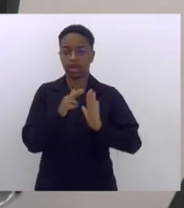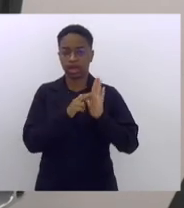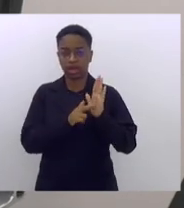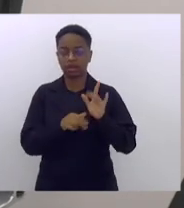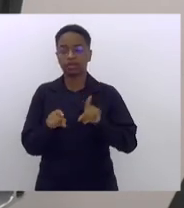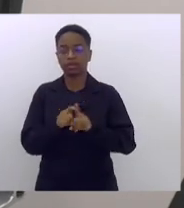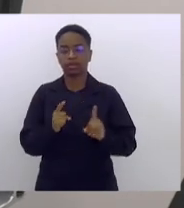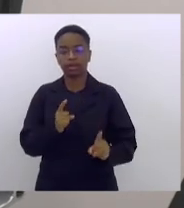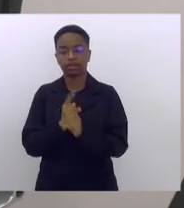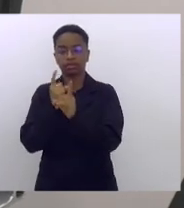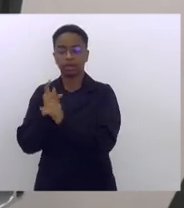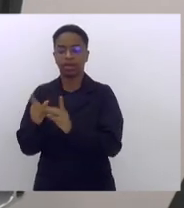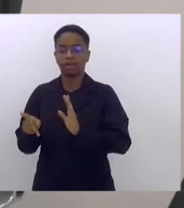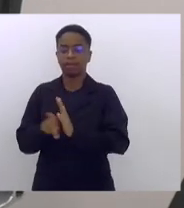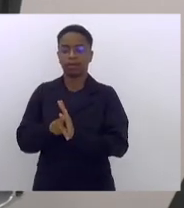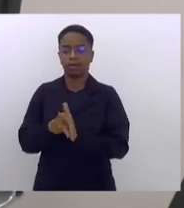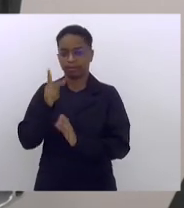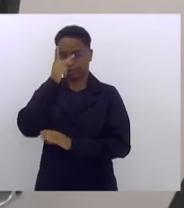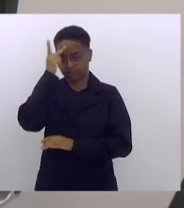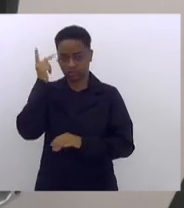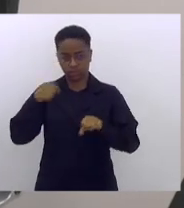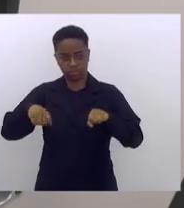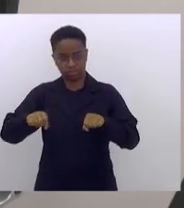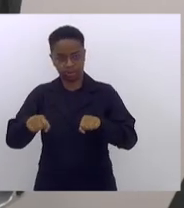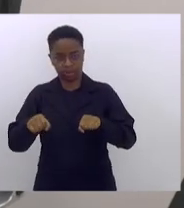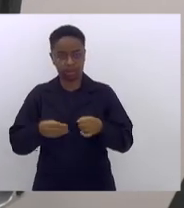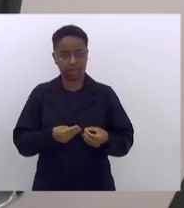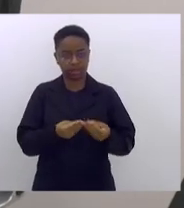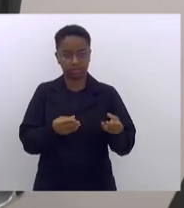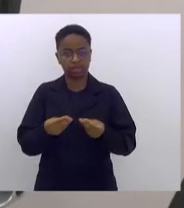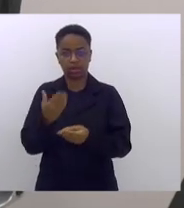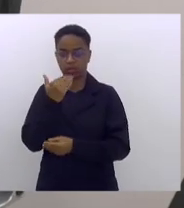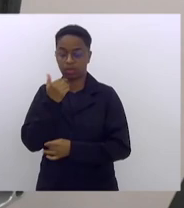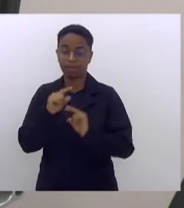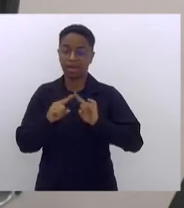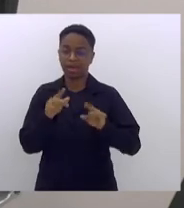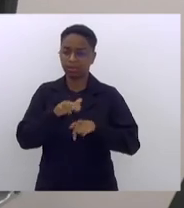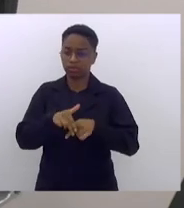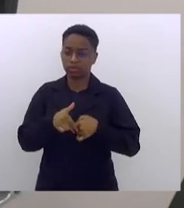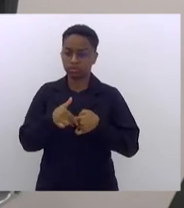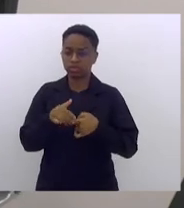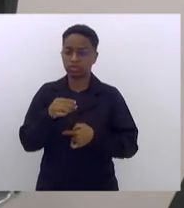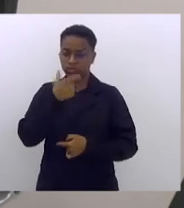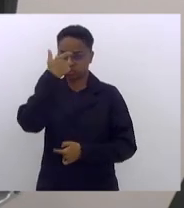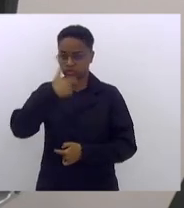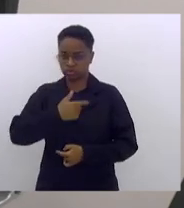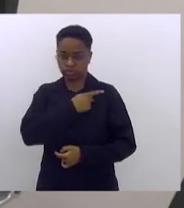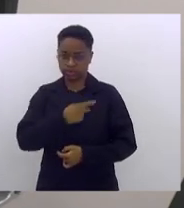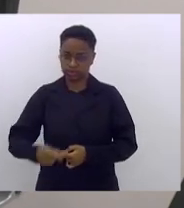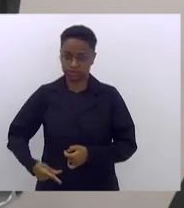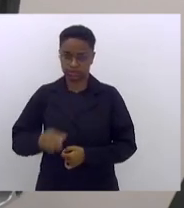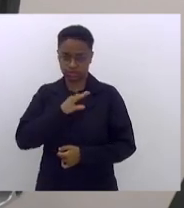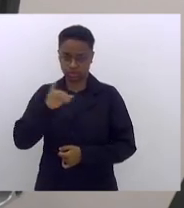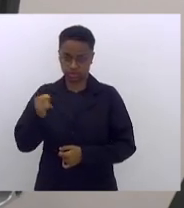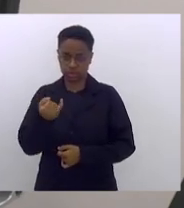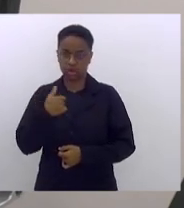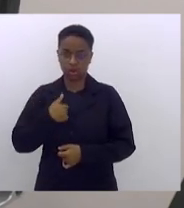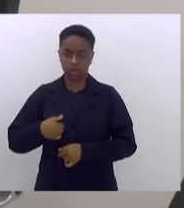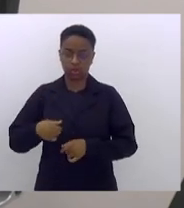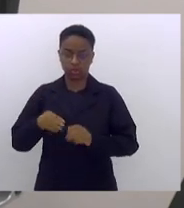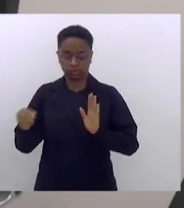para os entregadores de aplicativo, e não pelo fato de ser o presidente da CCJ, me dei privilégio de pautar o meu próprio